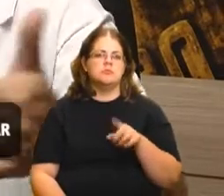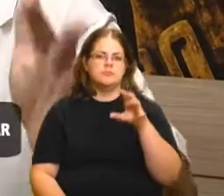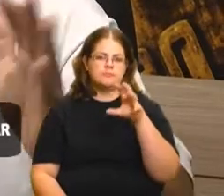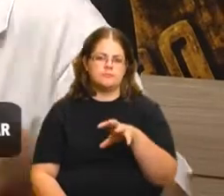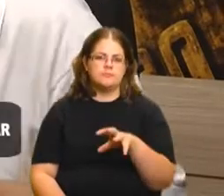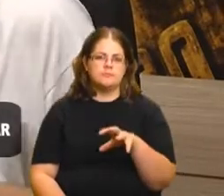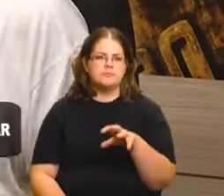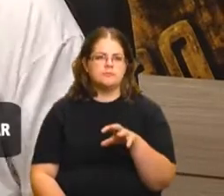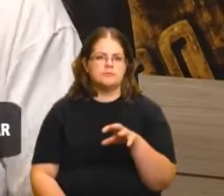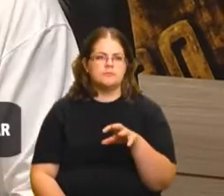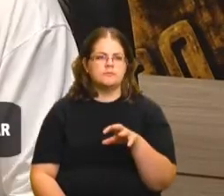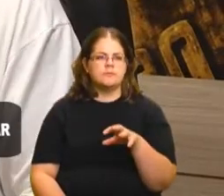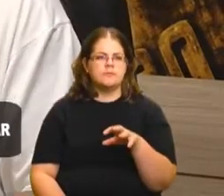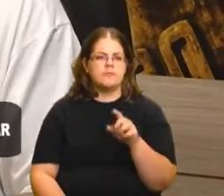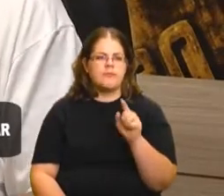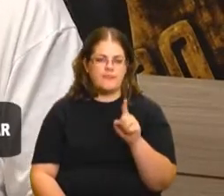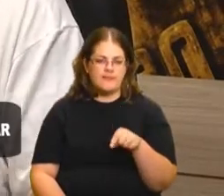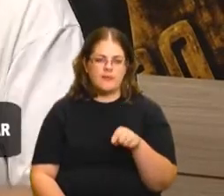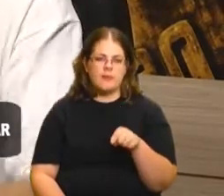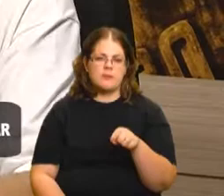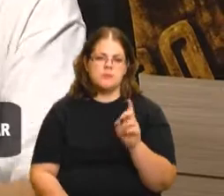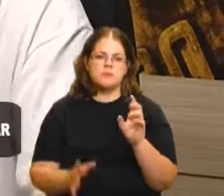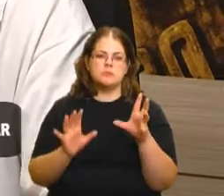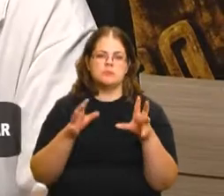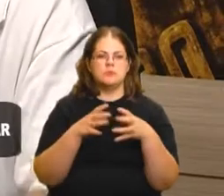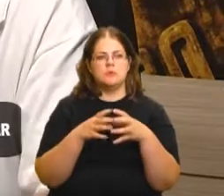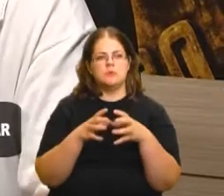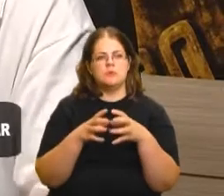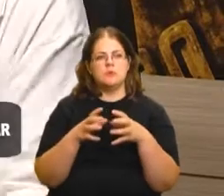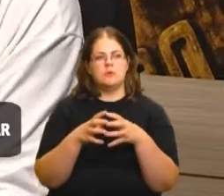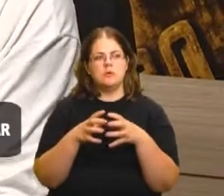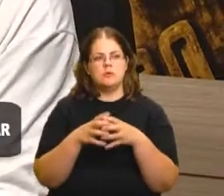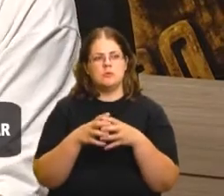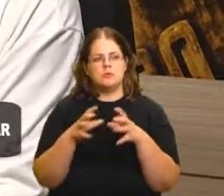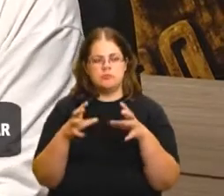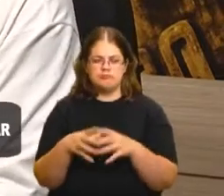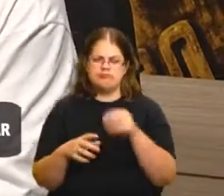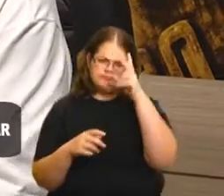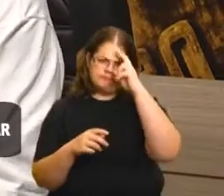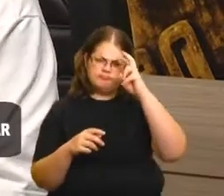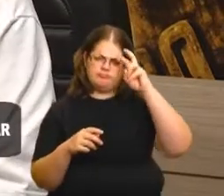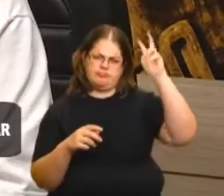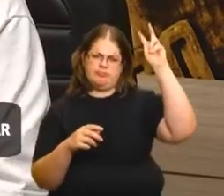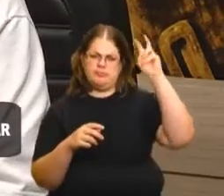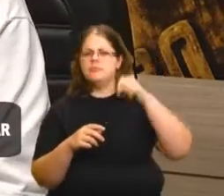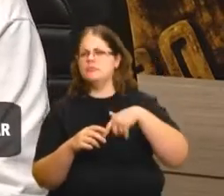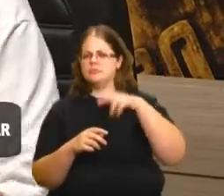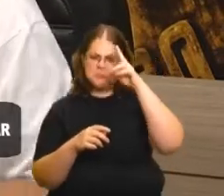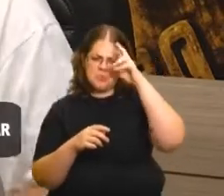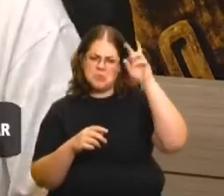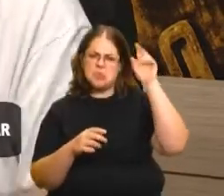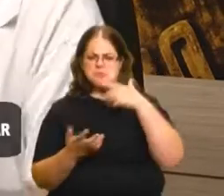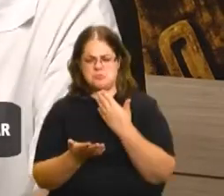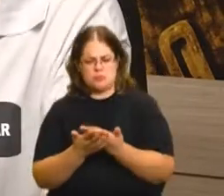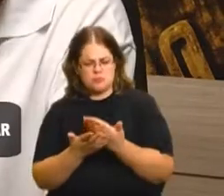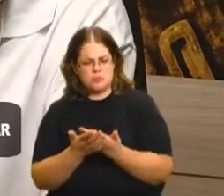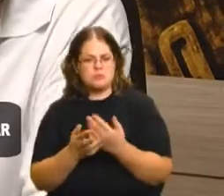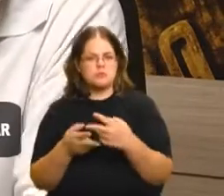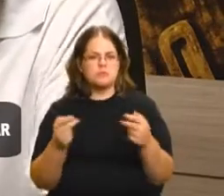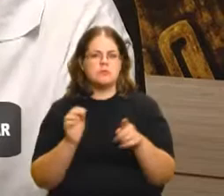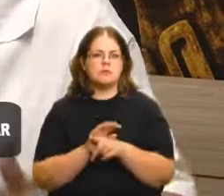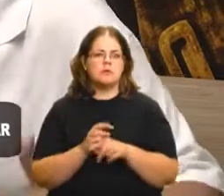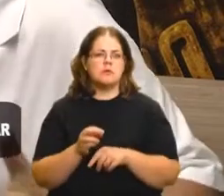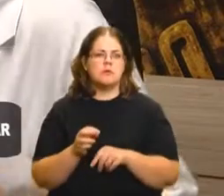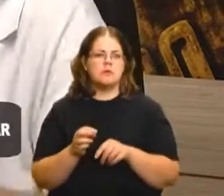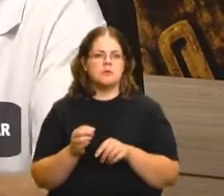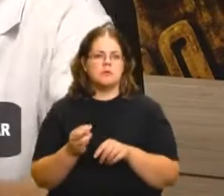dizer que é intelectual do primeiro nível. Bom, mas de qualquer modo, era um grupo muito mais intelectualizado do que os da linha dura. Bom, esse grupo, quer